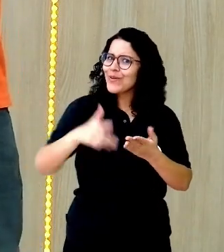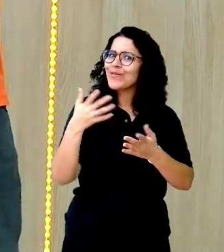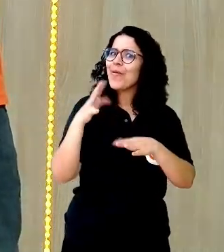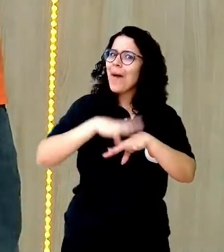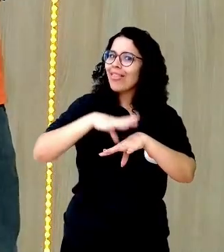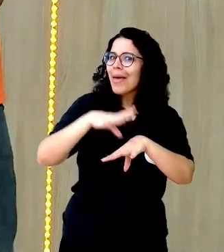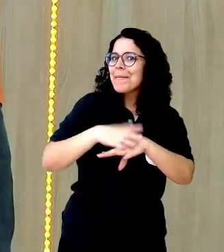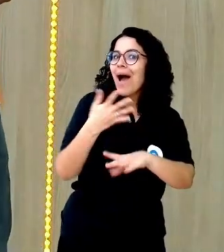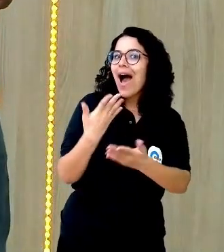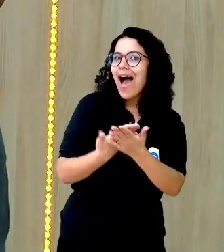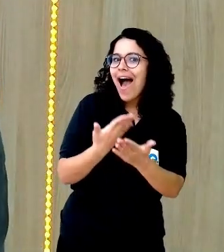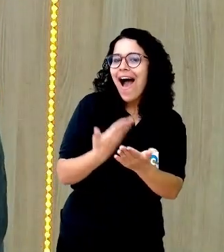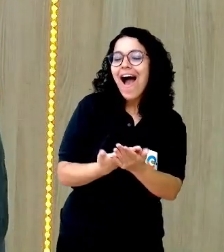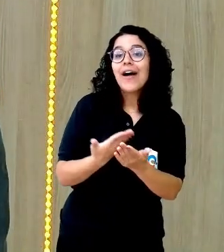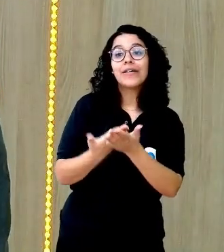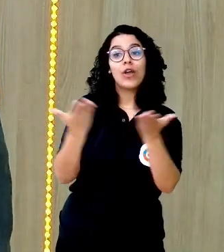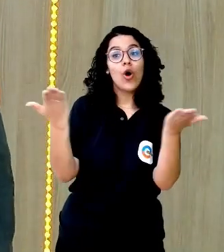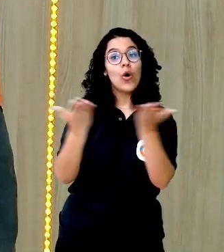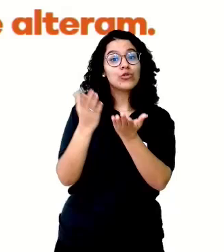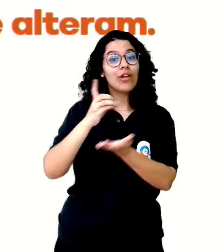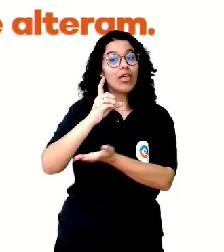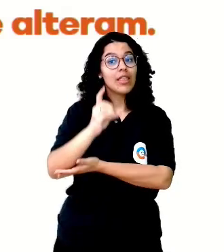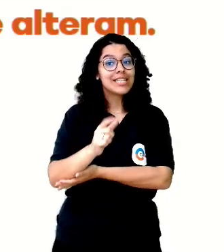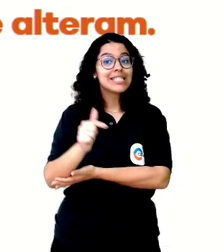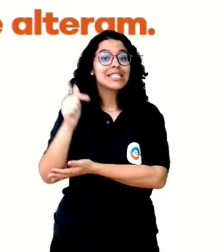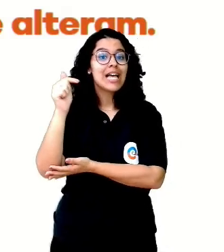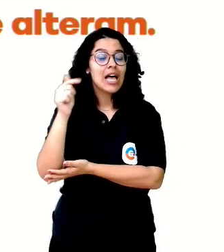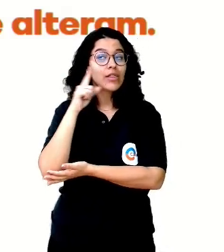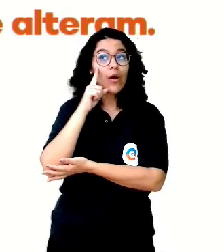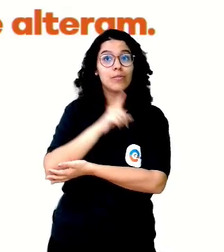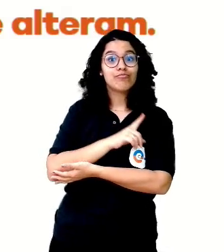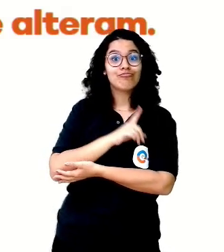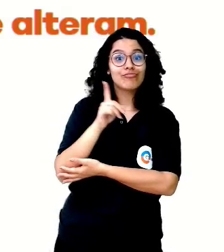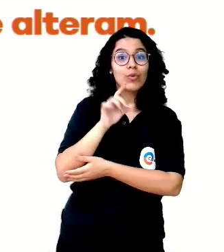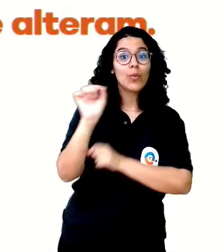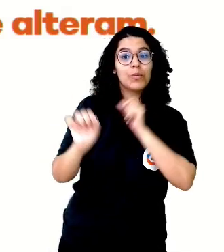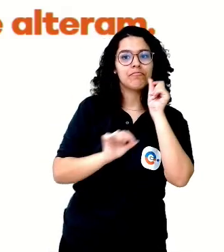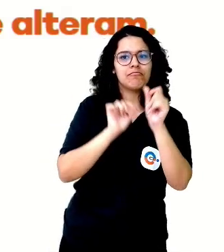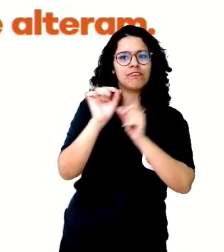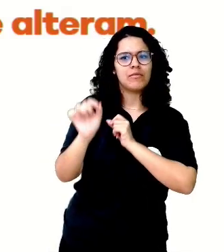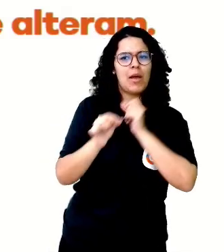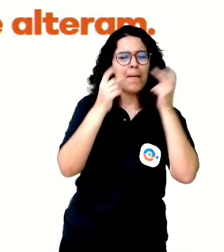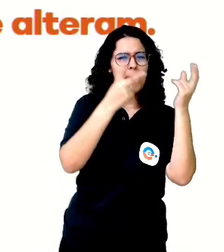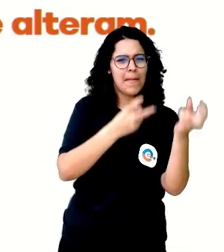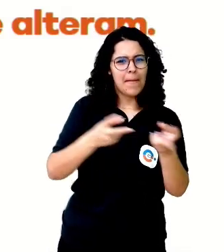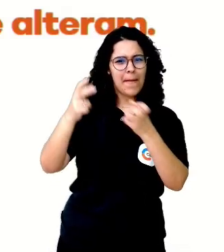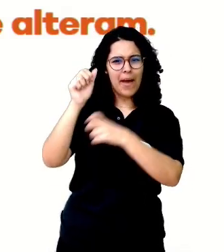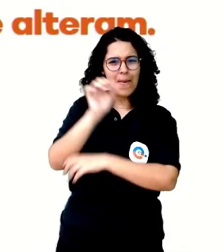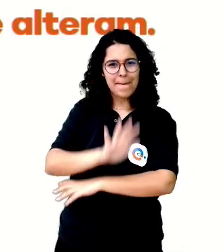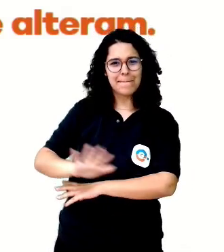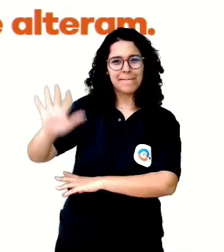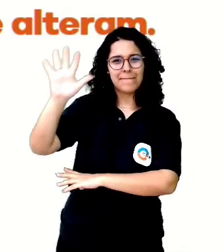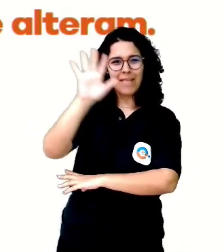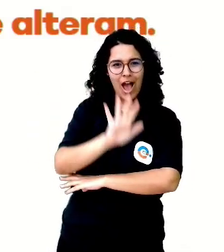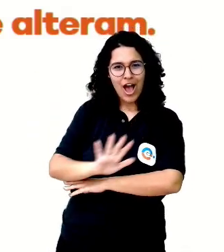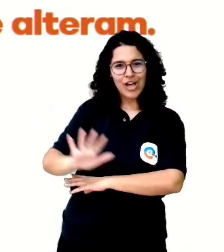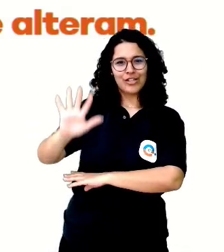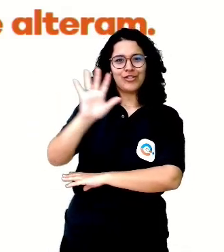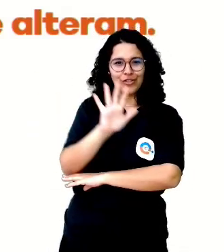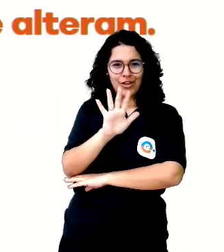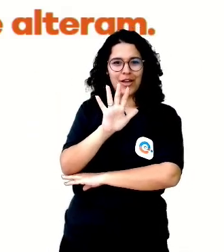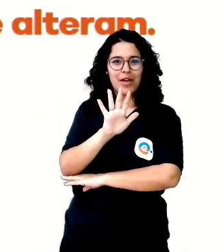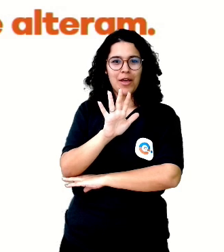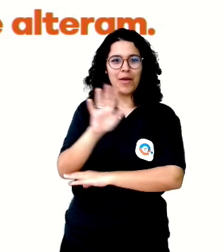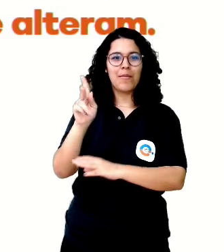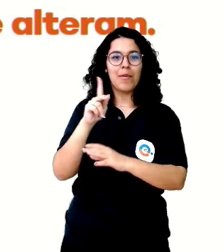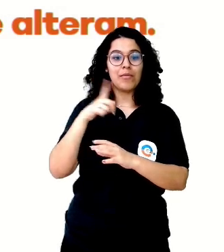vocês. Hoje o nosso descritor é o descritor 7, que fala em reconhecer que as imagens de uma figura construída por